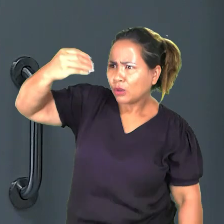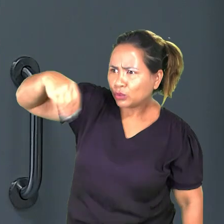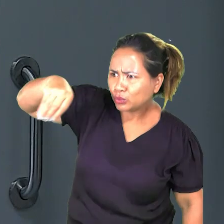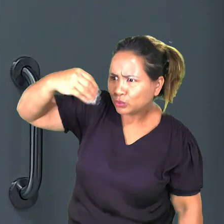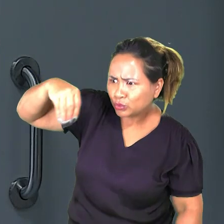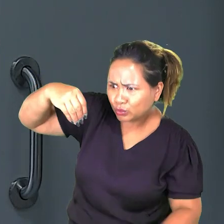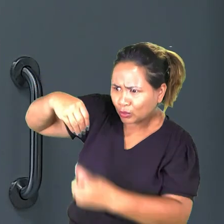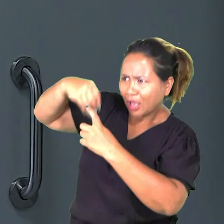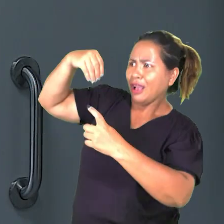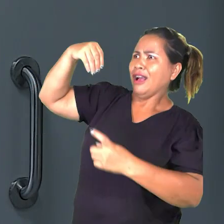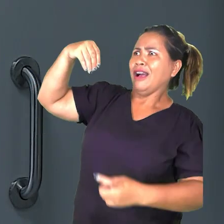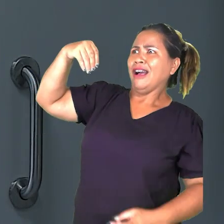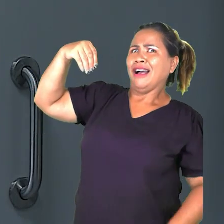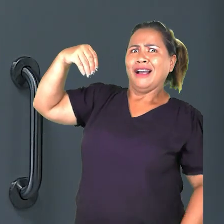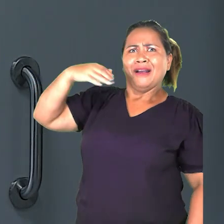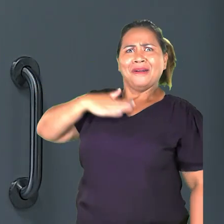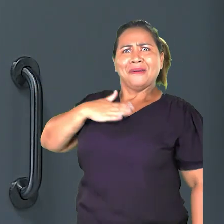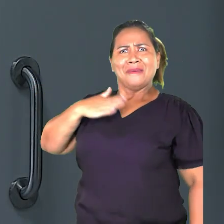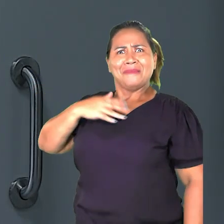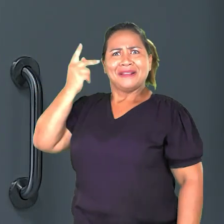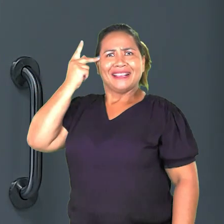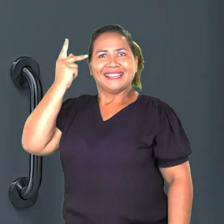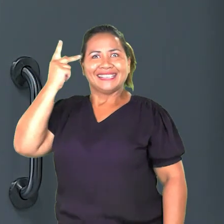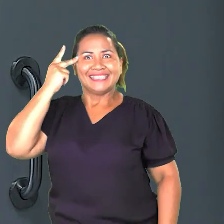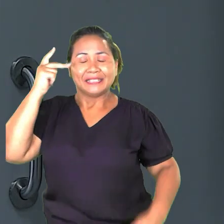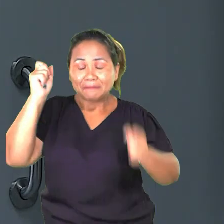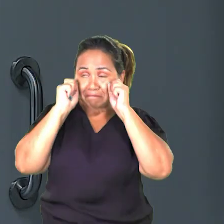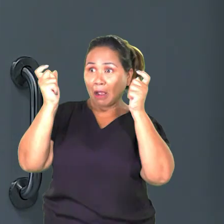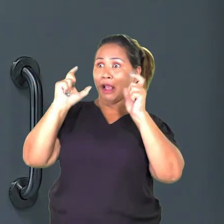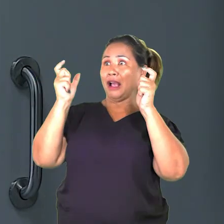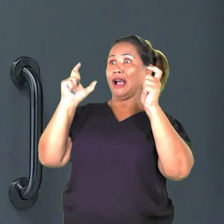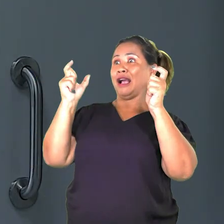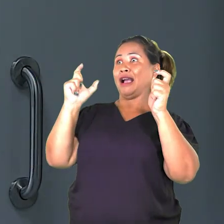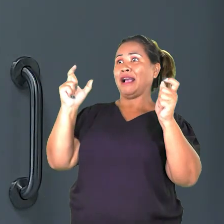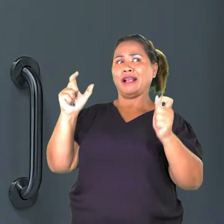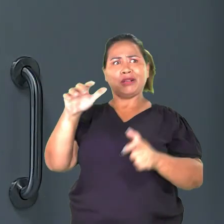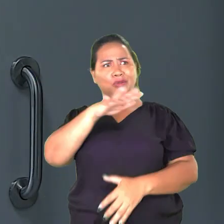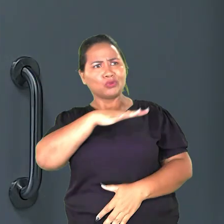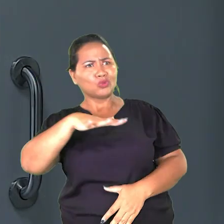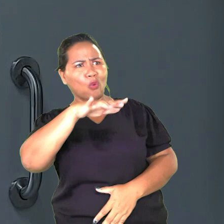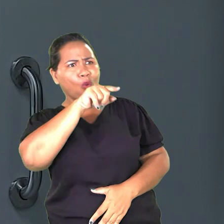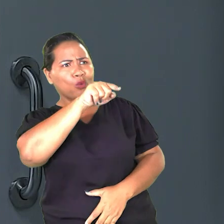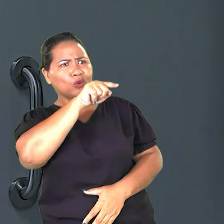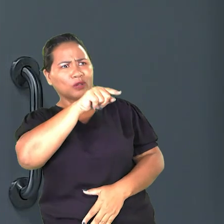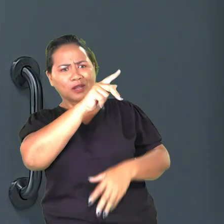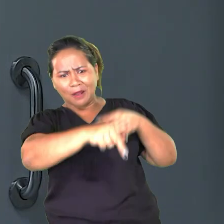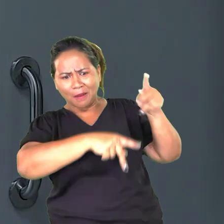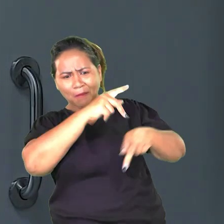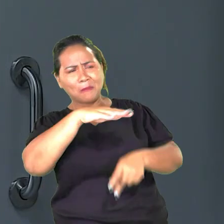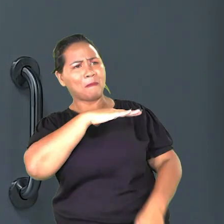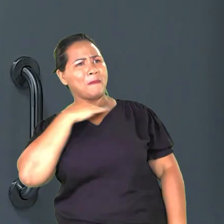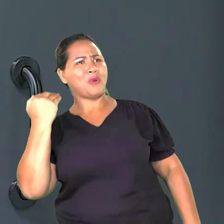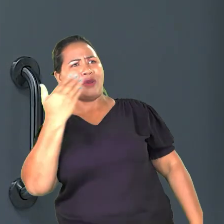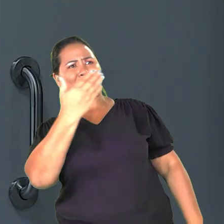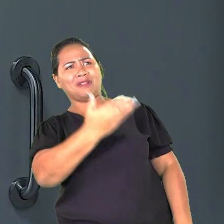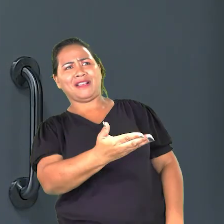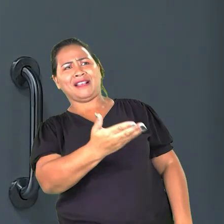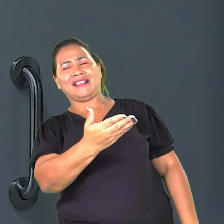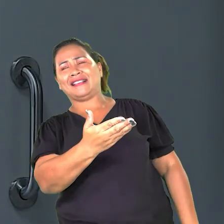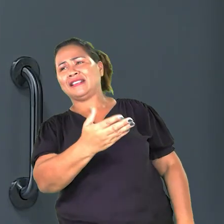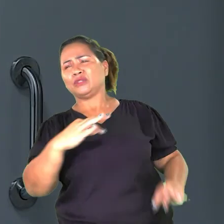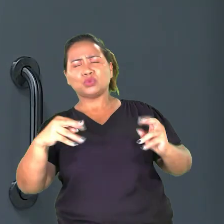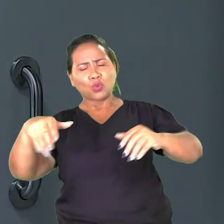eternidade. Tabatinguera, parai em vossos dias ousados. Sinos do meu São